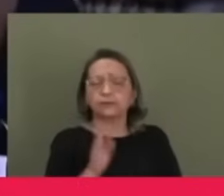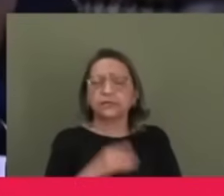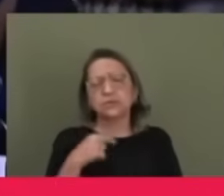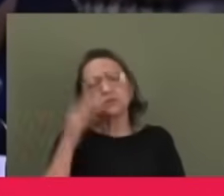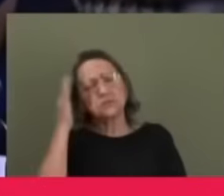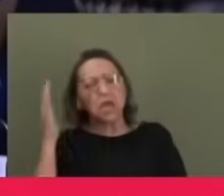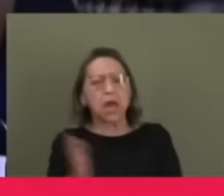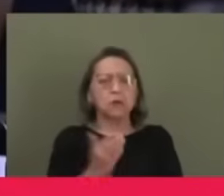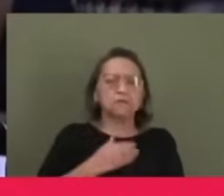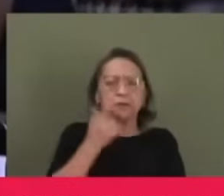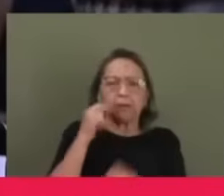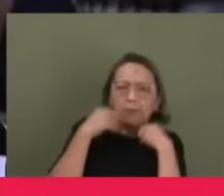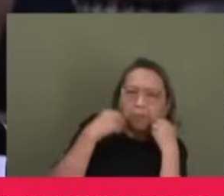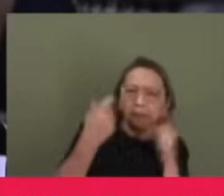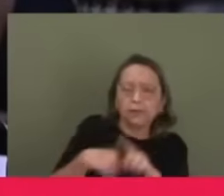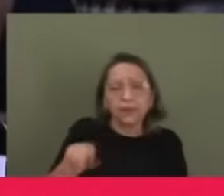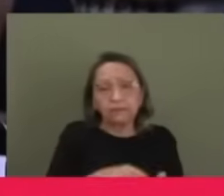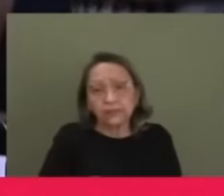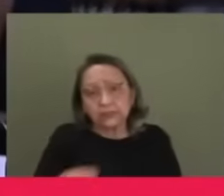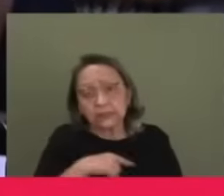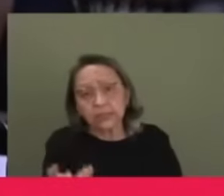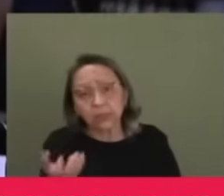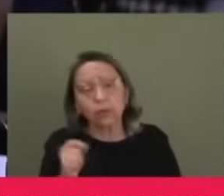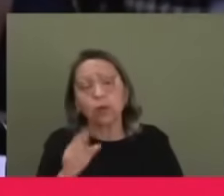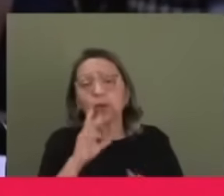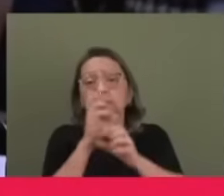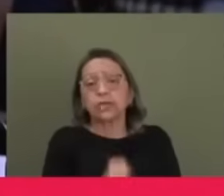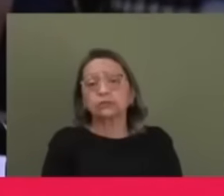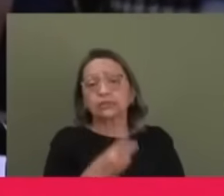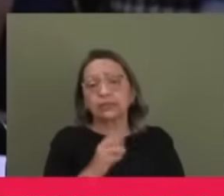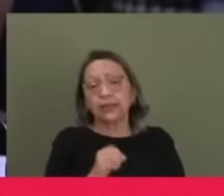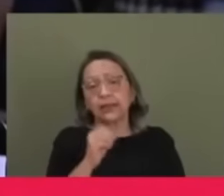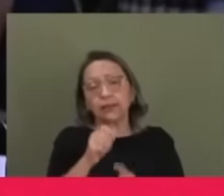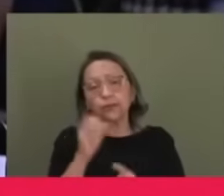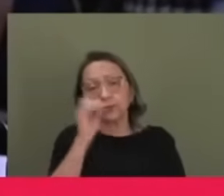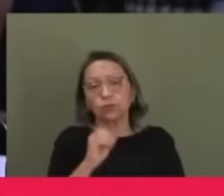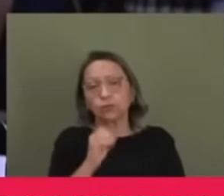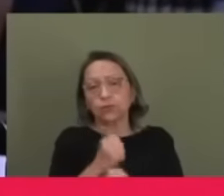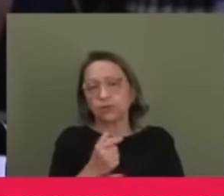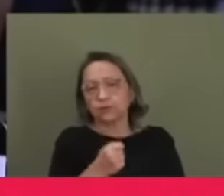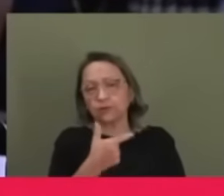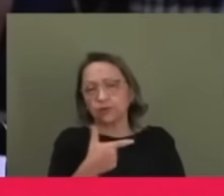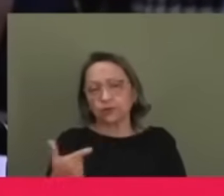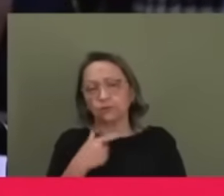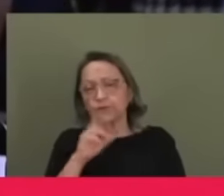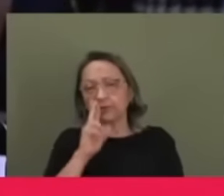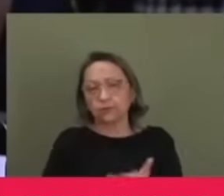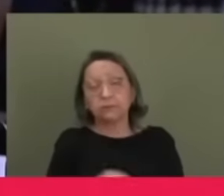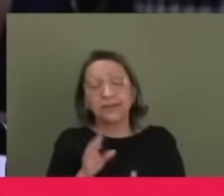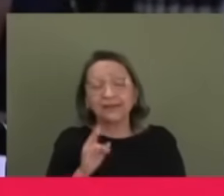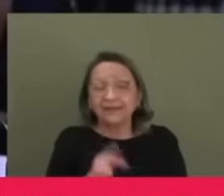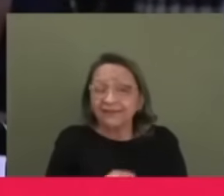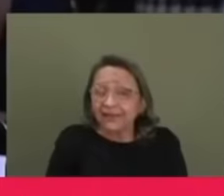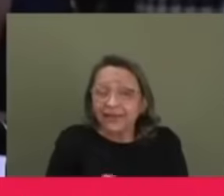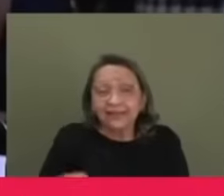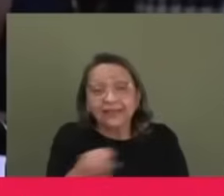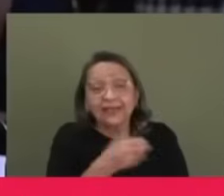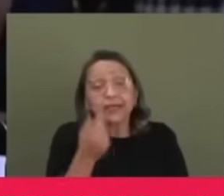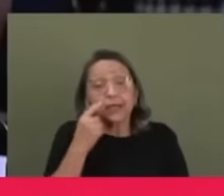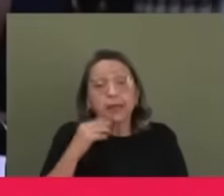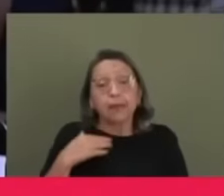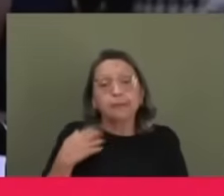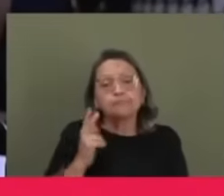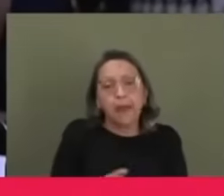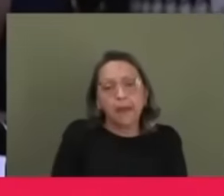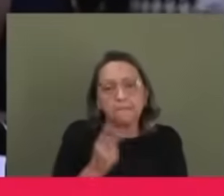colegas ficam meio constrangidos, porque eles, na verdade, eles queriam que o resultado de 30 de outubro de 2022 não fosse reconhecido. No fundo, no fundo, eles queriam que